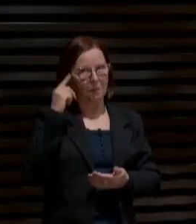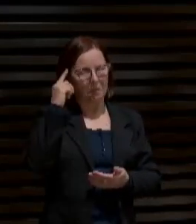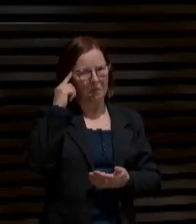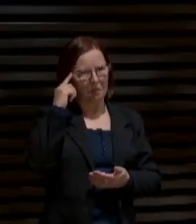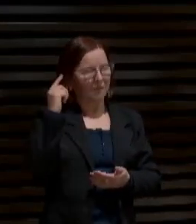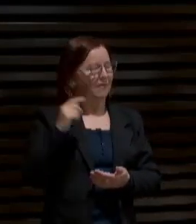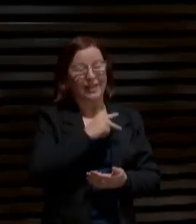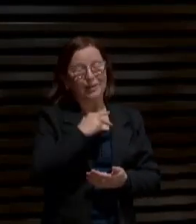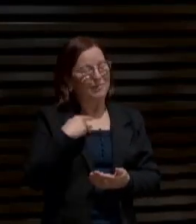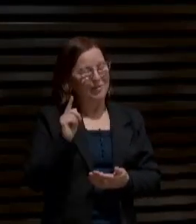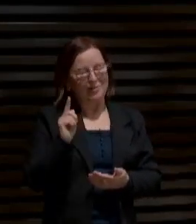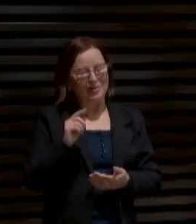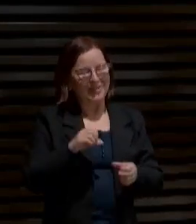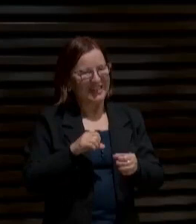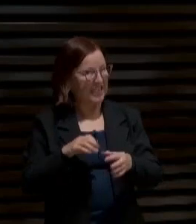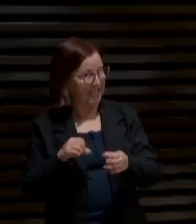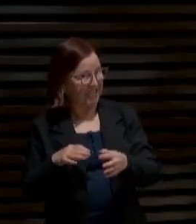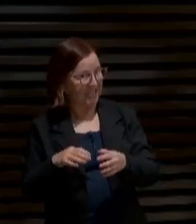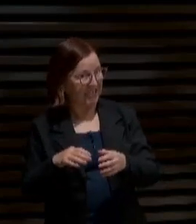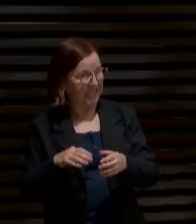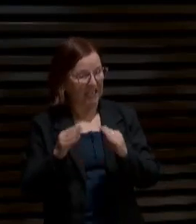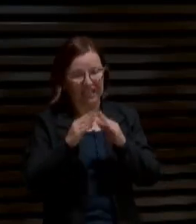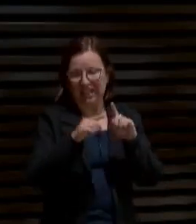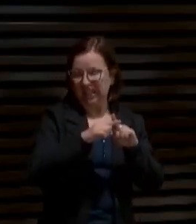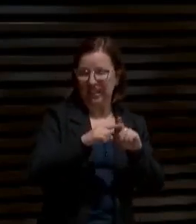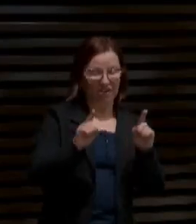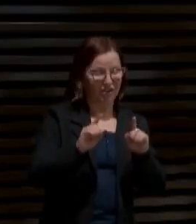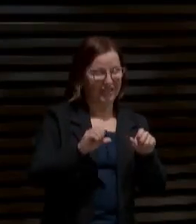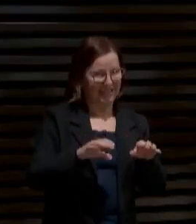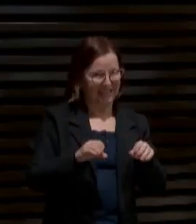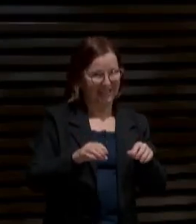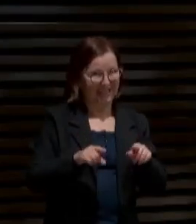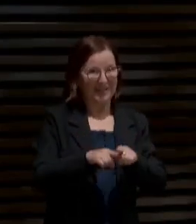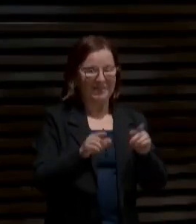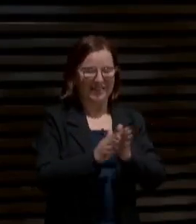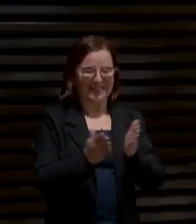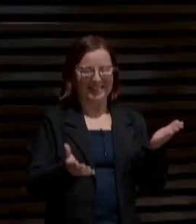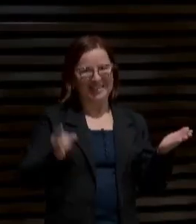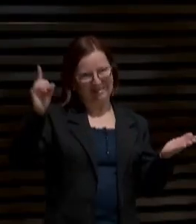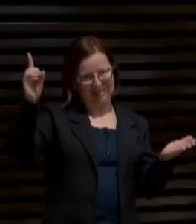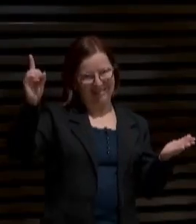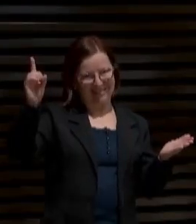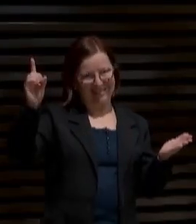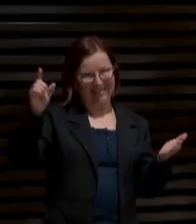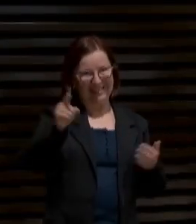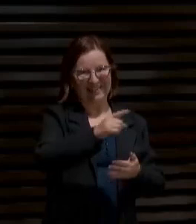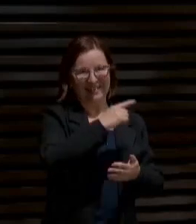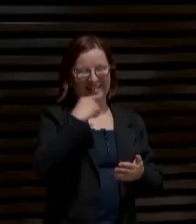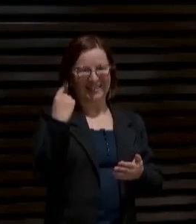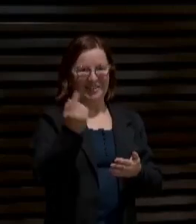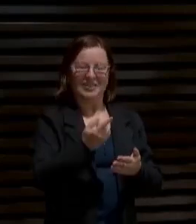a igreja não vai te ensinar os irmãos vão te ensinar a palavra é o nosso bússula